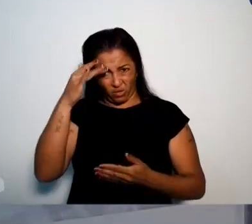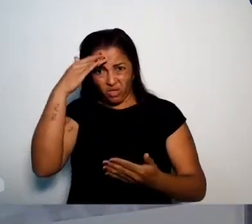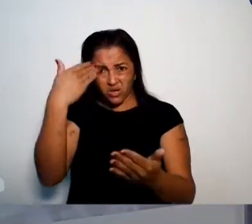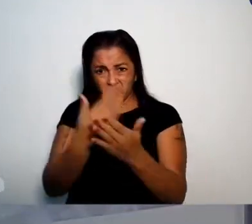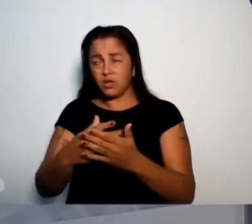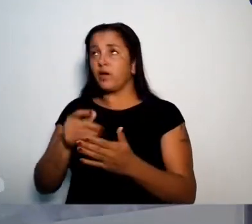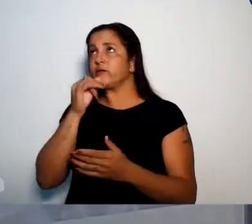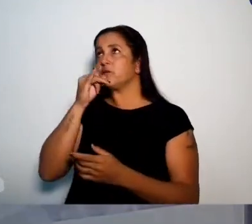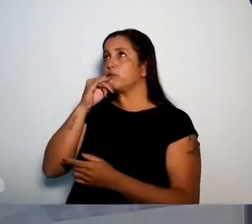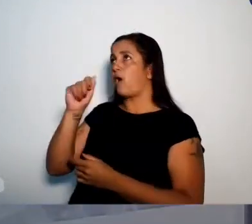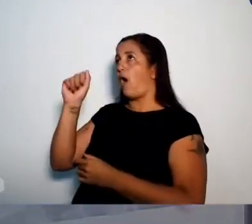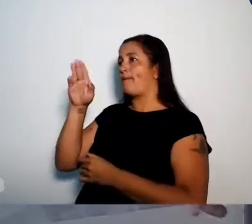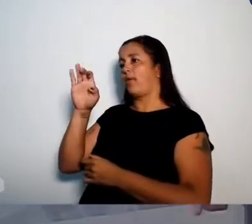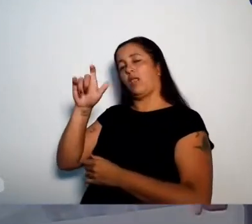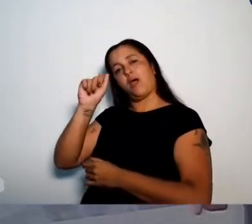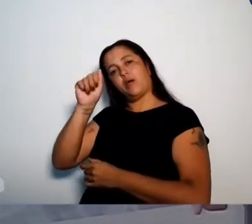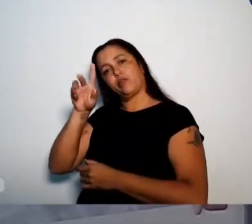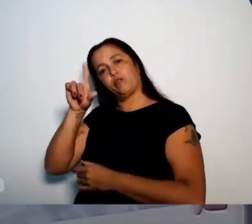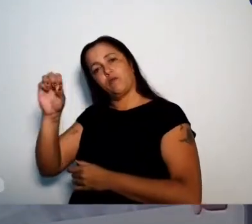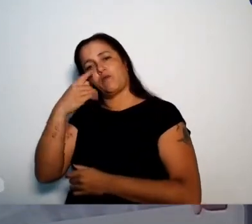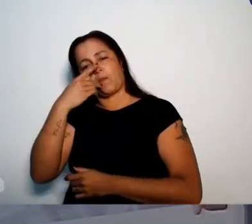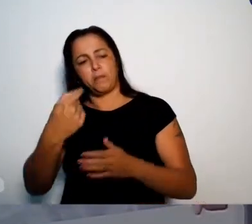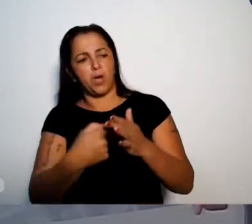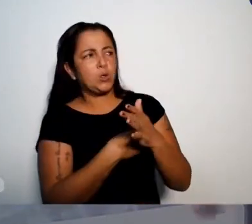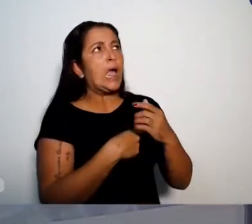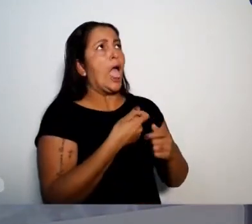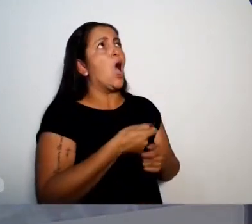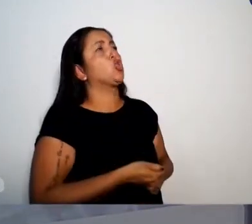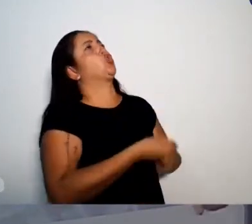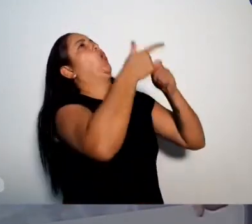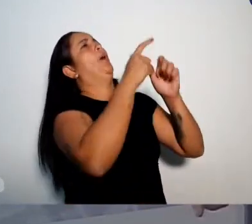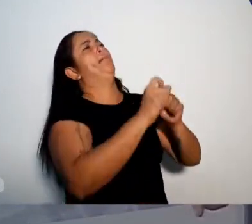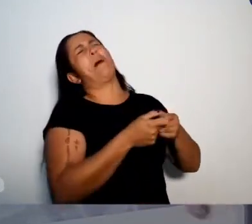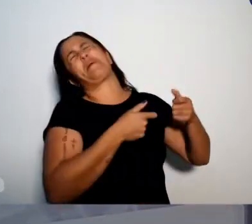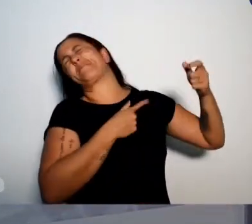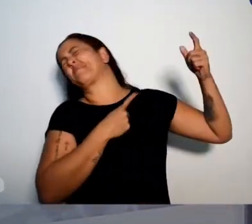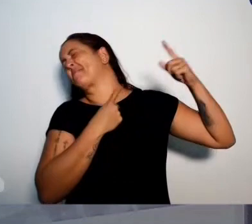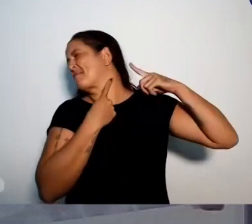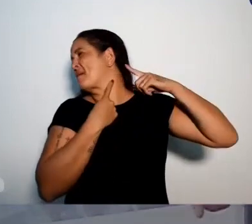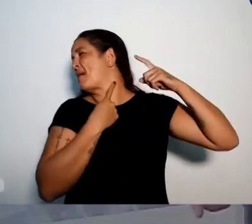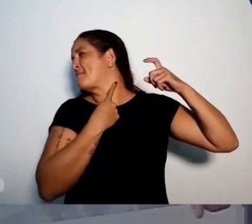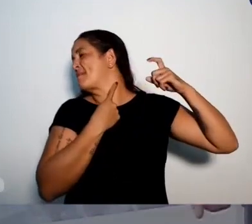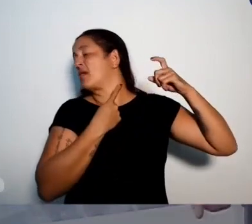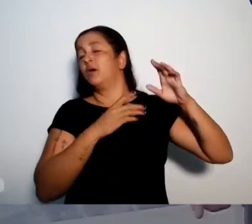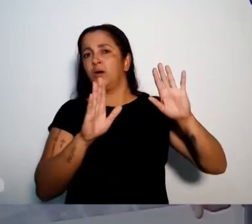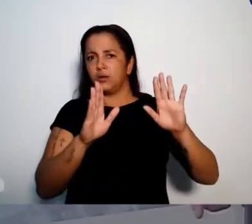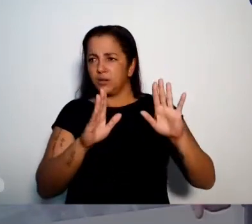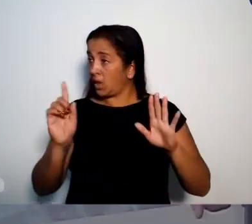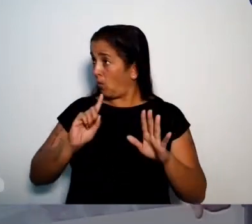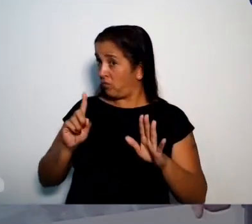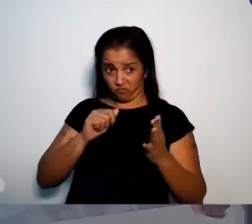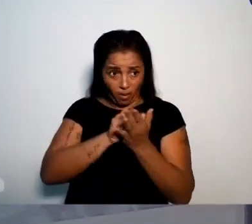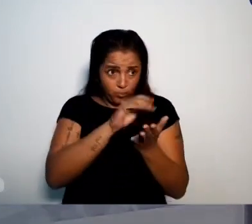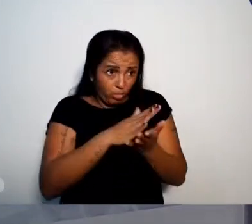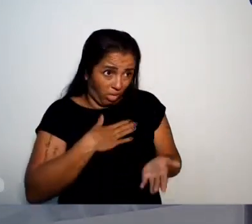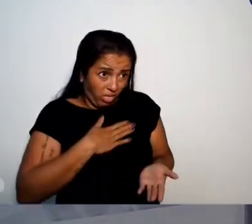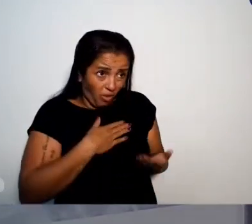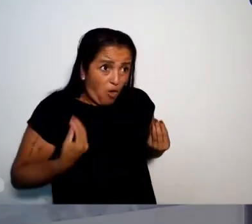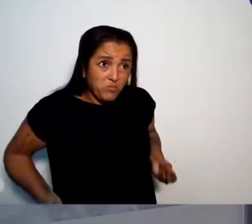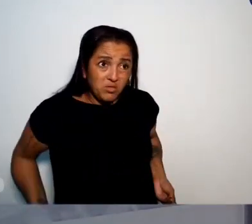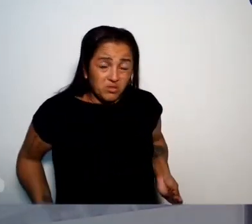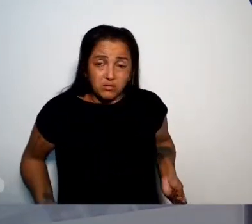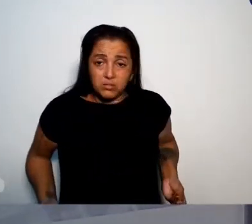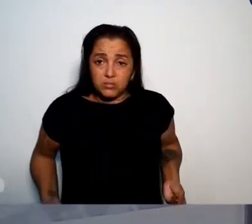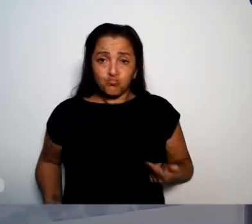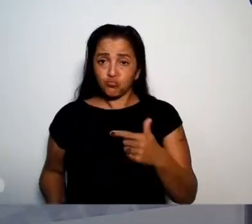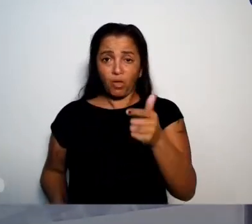polícia vai lá, o senhor soltou fogos? Não. E aí, vai multar o Abelardo como? Não tem. Ah,